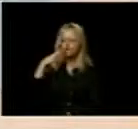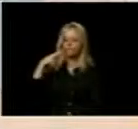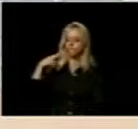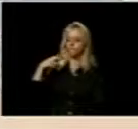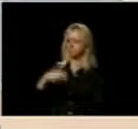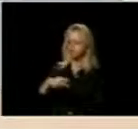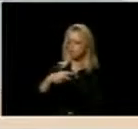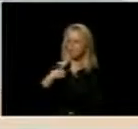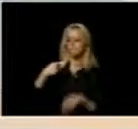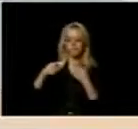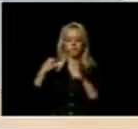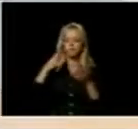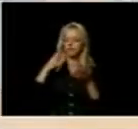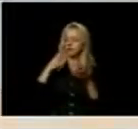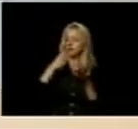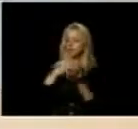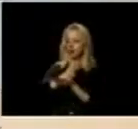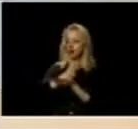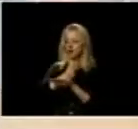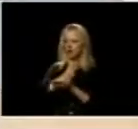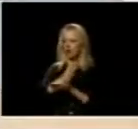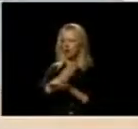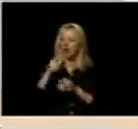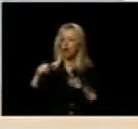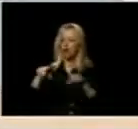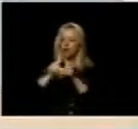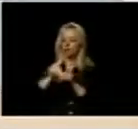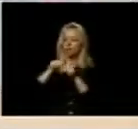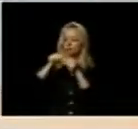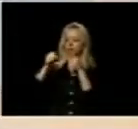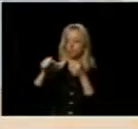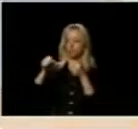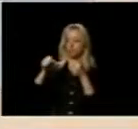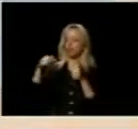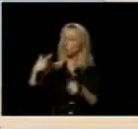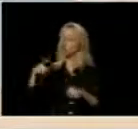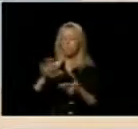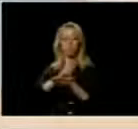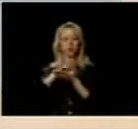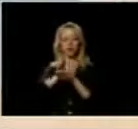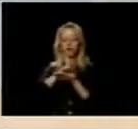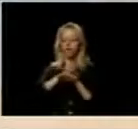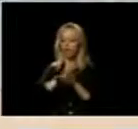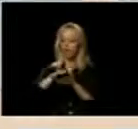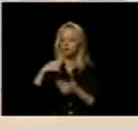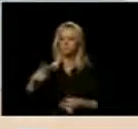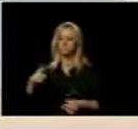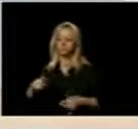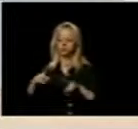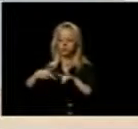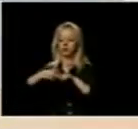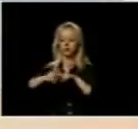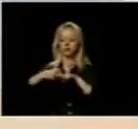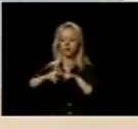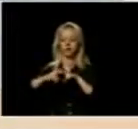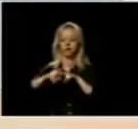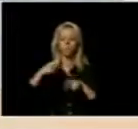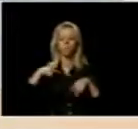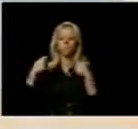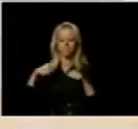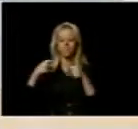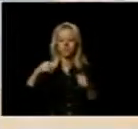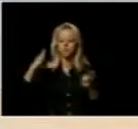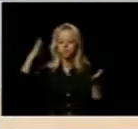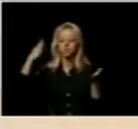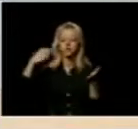seguir viagem? Não tem cidade aqui próximo, não tem mecânico, como é que eu vou seguir viagem? Eu tenho que chegar naquela cidade.